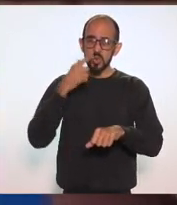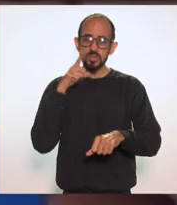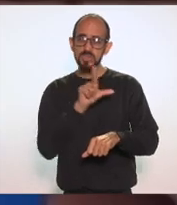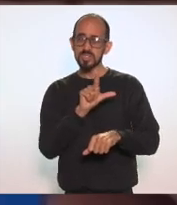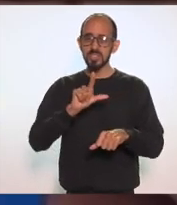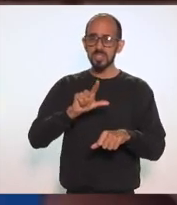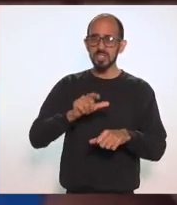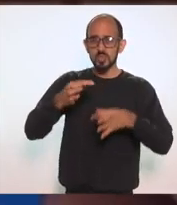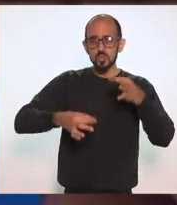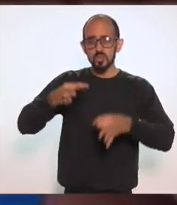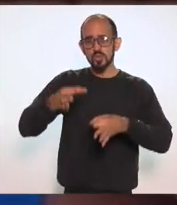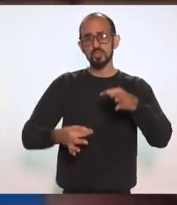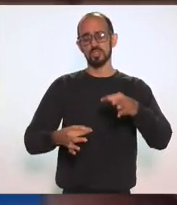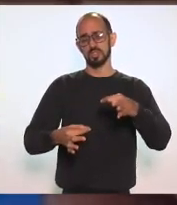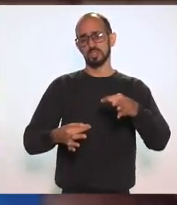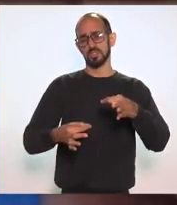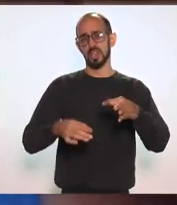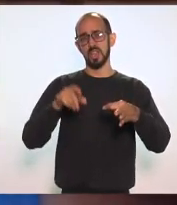Importante dizer, nós tivemos